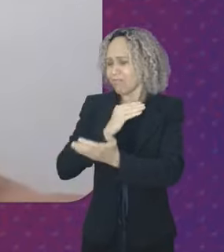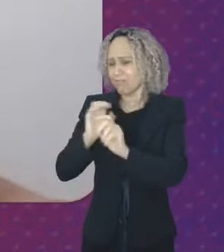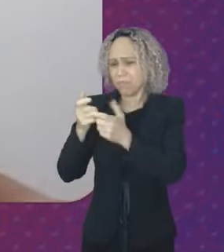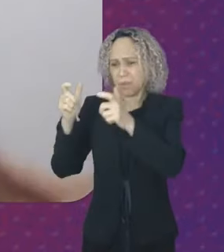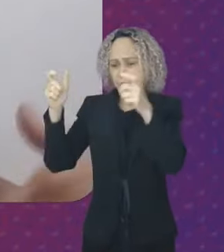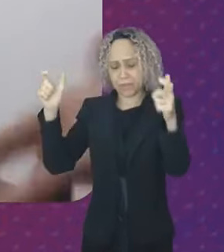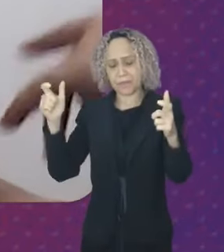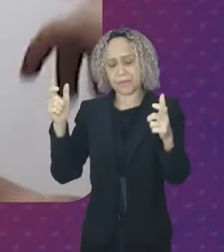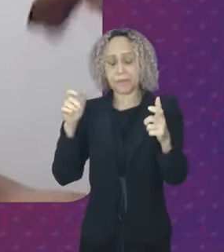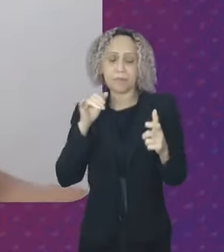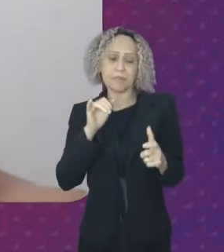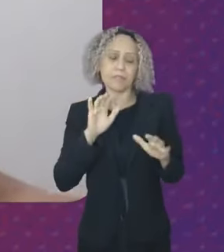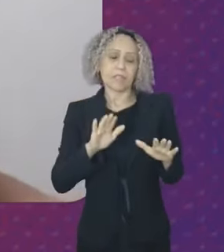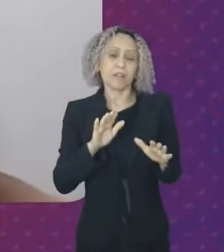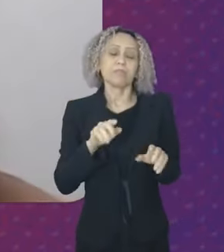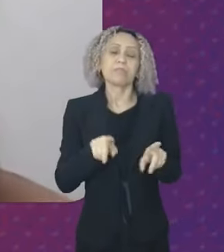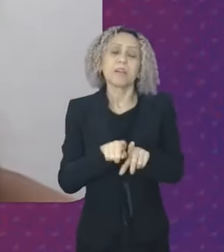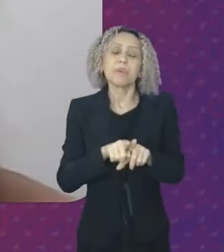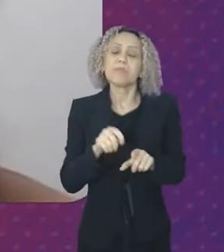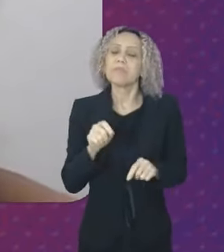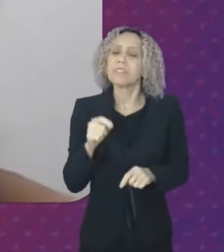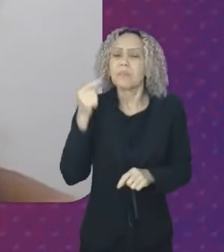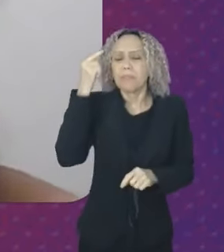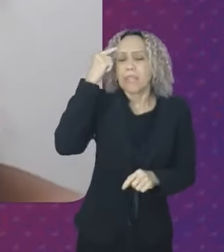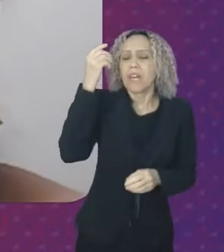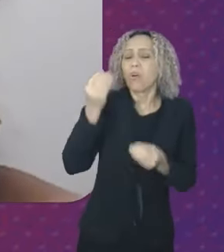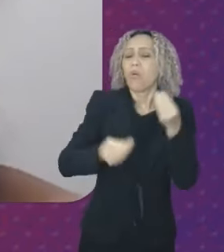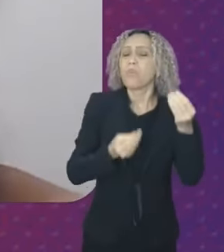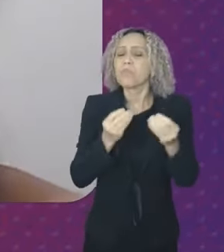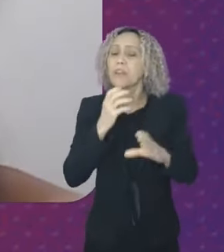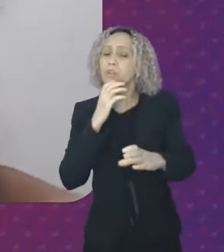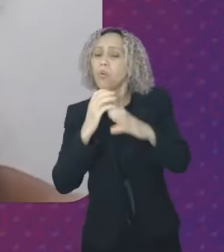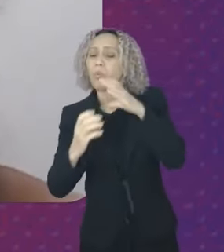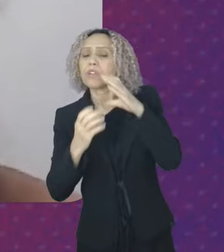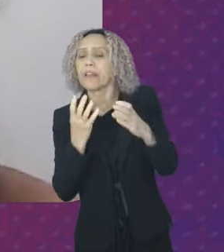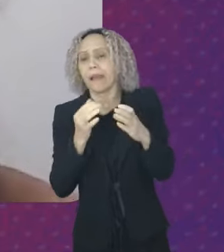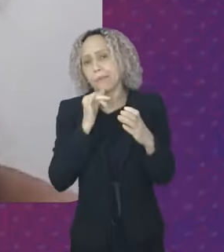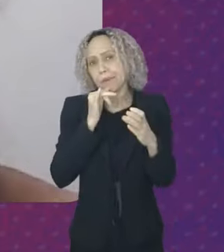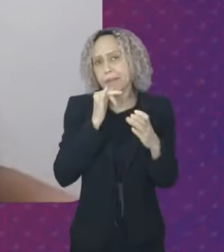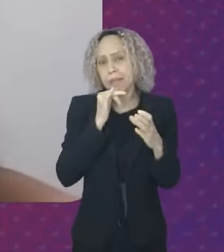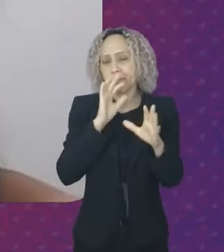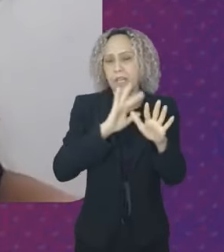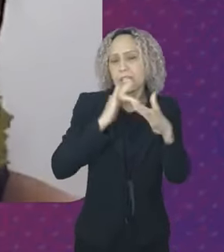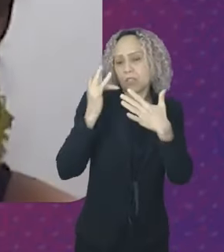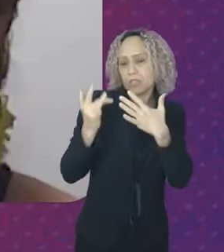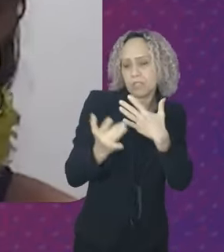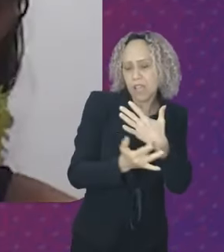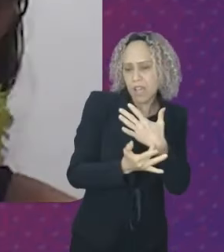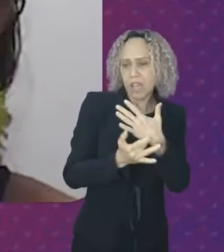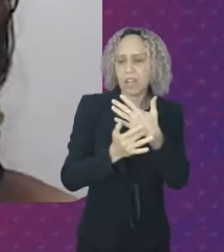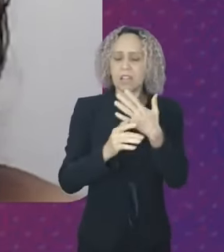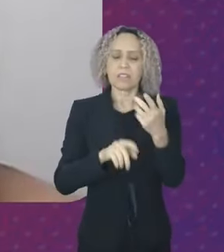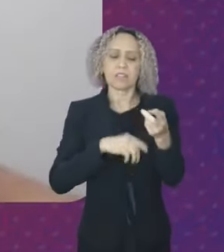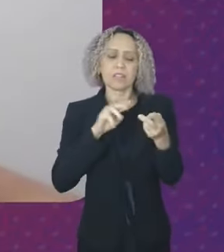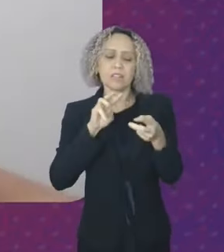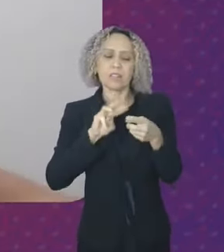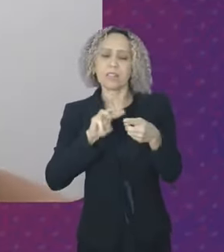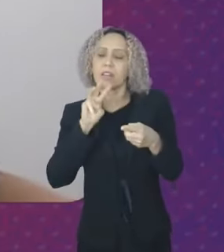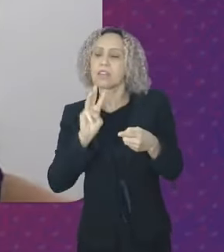sociais, seja o site, presença em plataformas digitais,